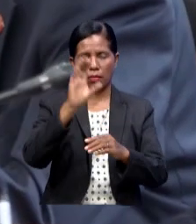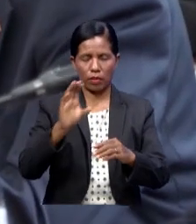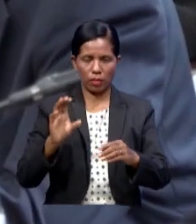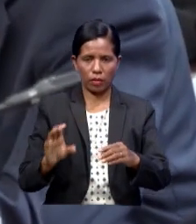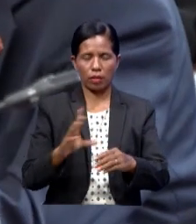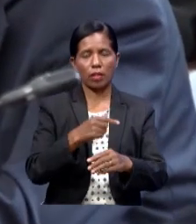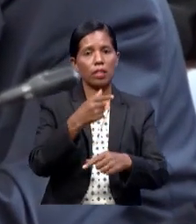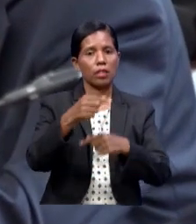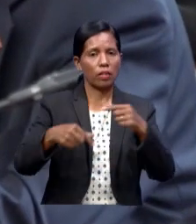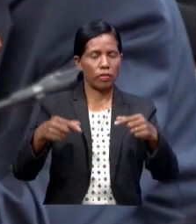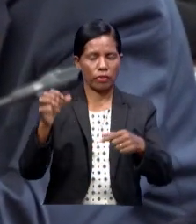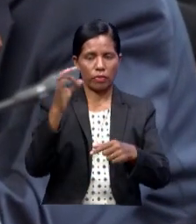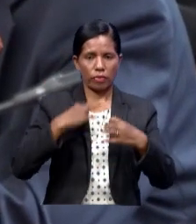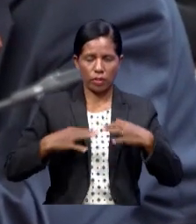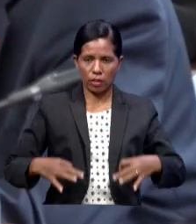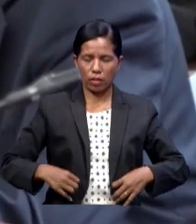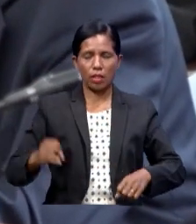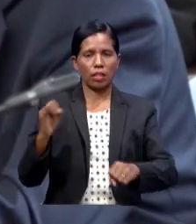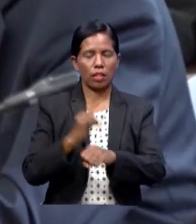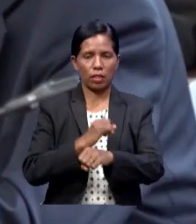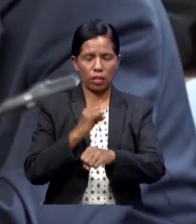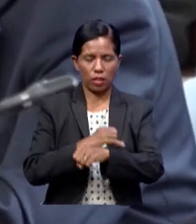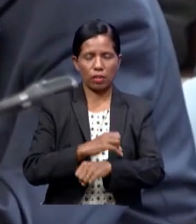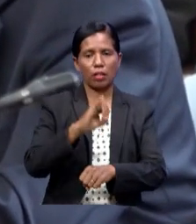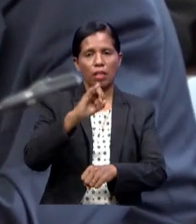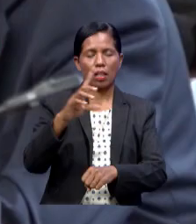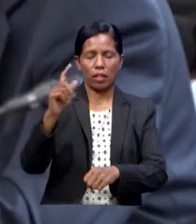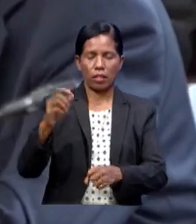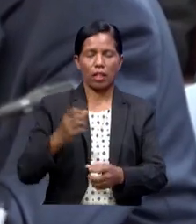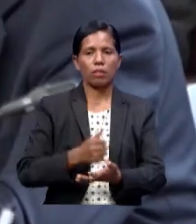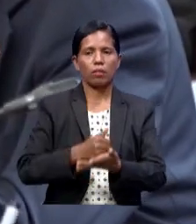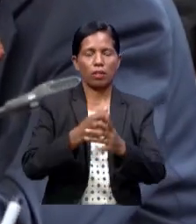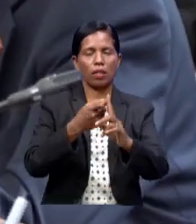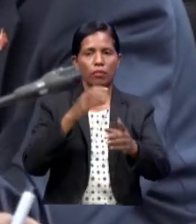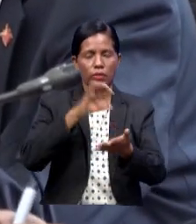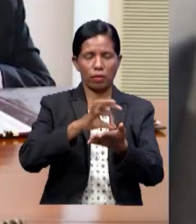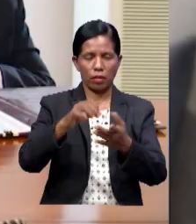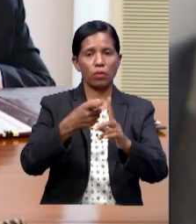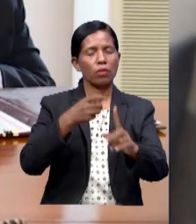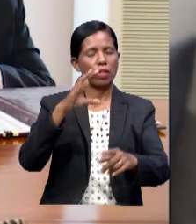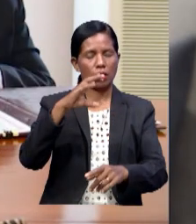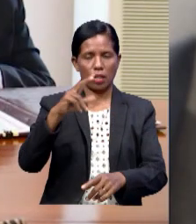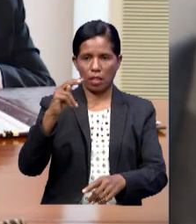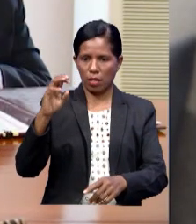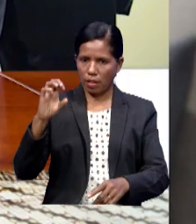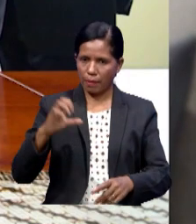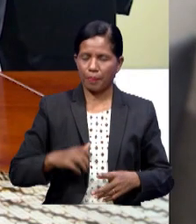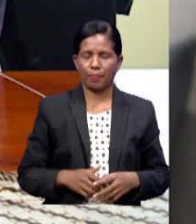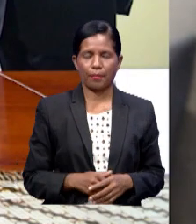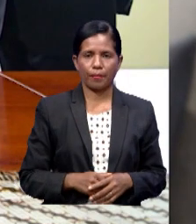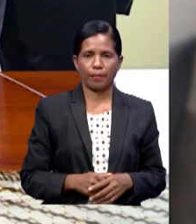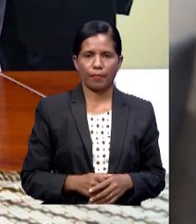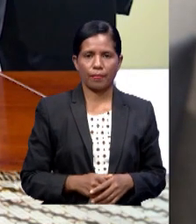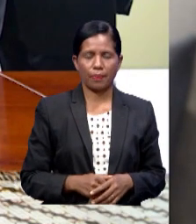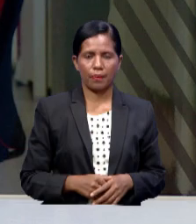no geofísica, indústria, no IT, apoia formação ho CNE. Celina Lopes, David Gonçalves, GMN.